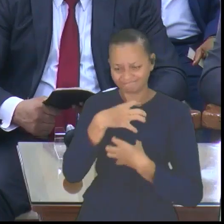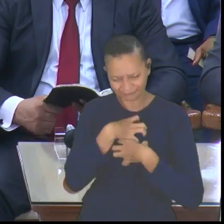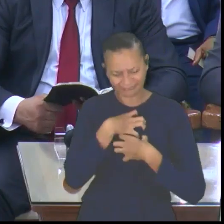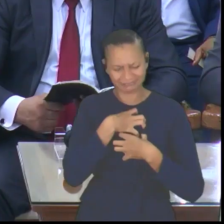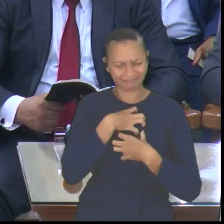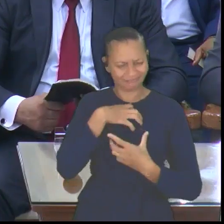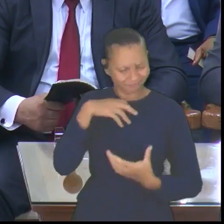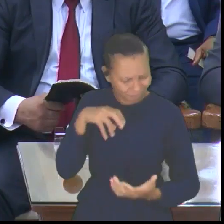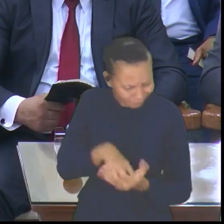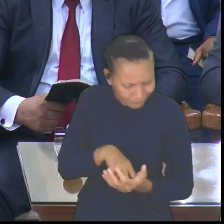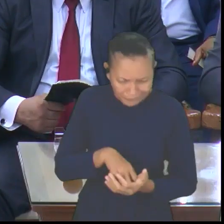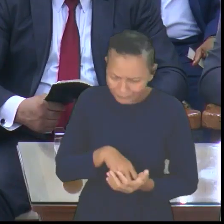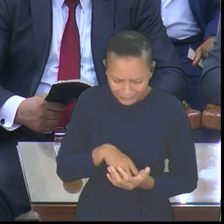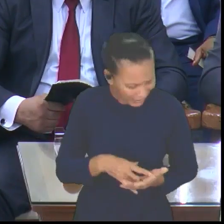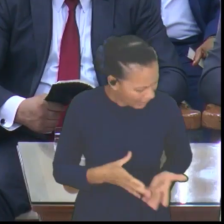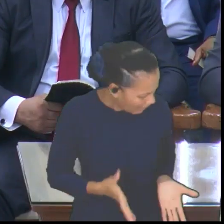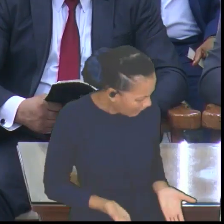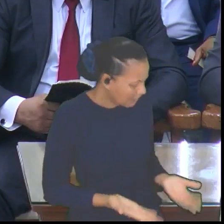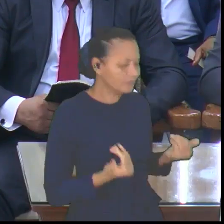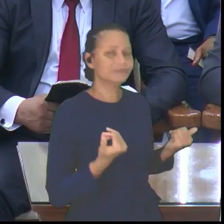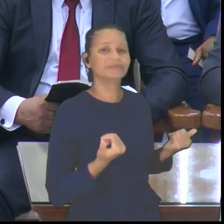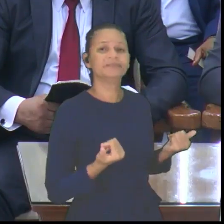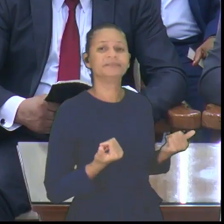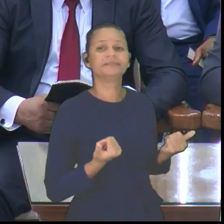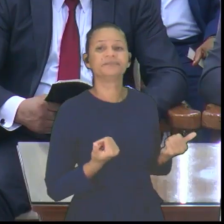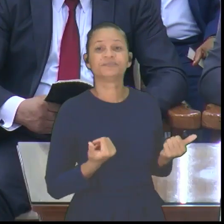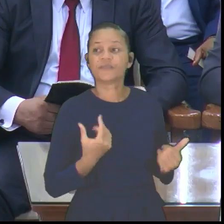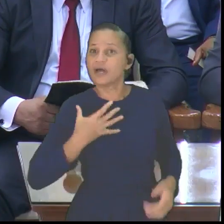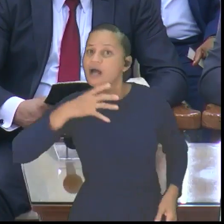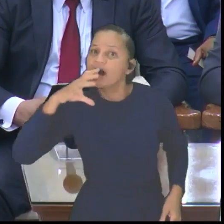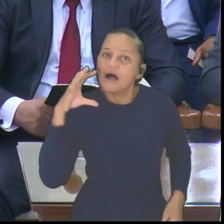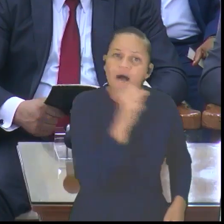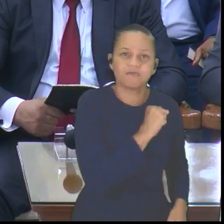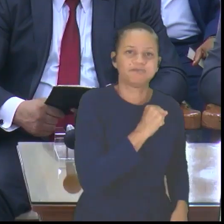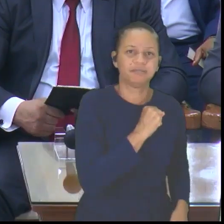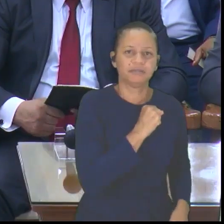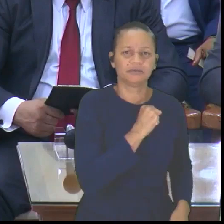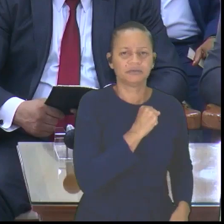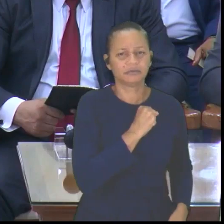Levanta-te. E levante depressa.